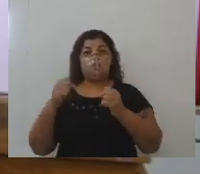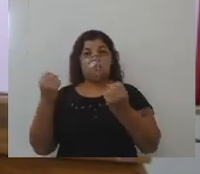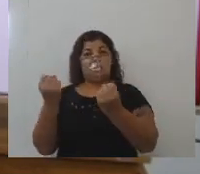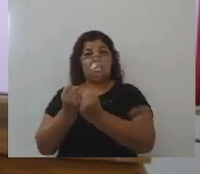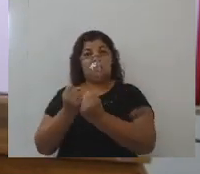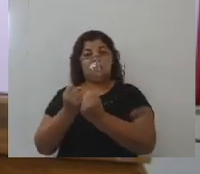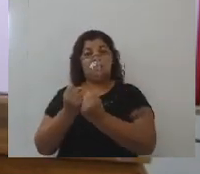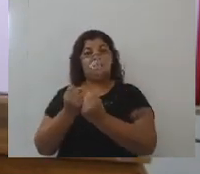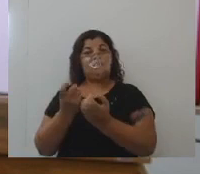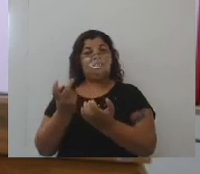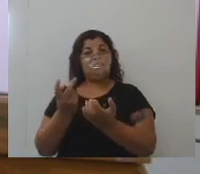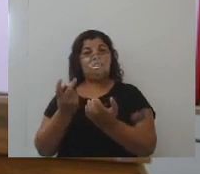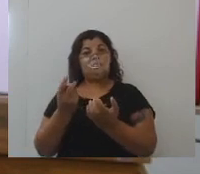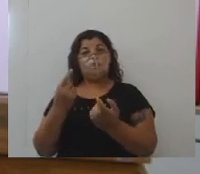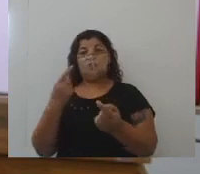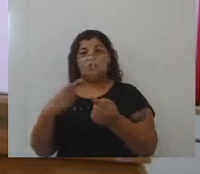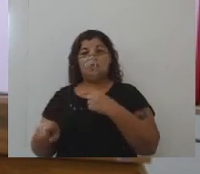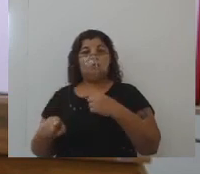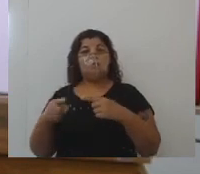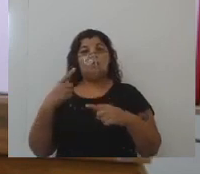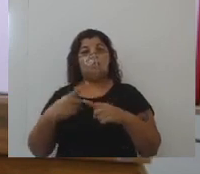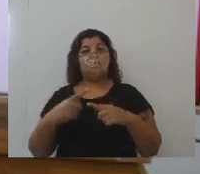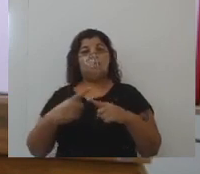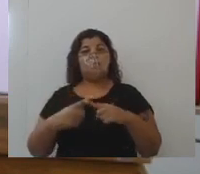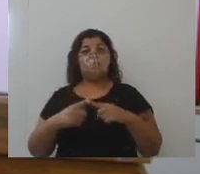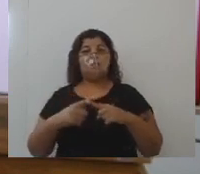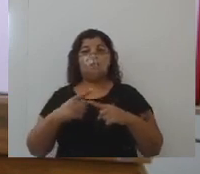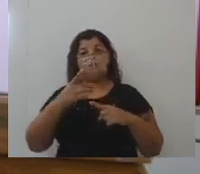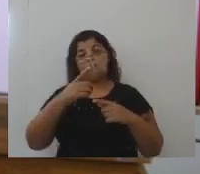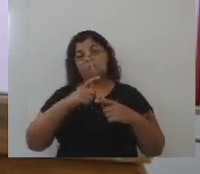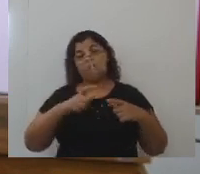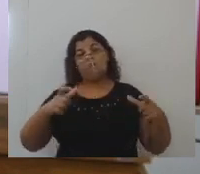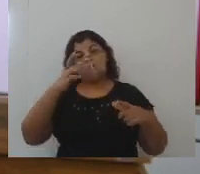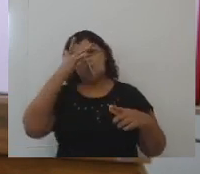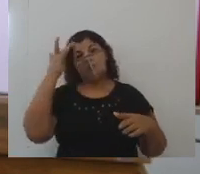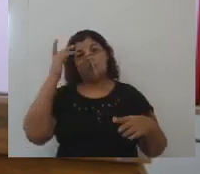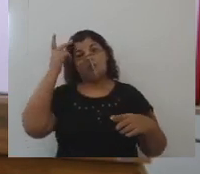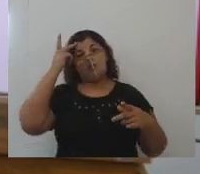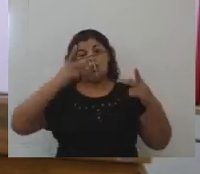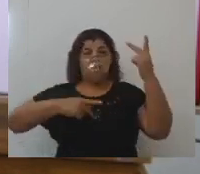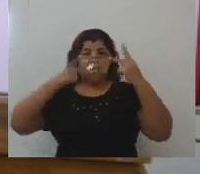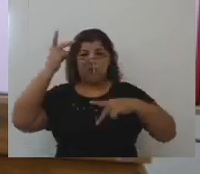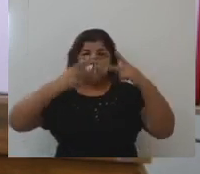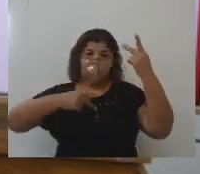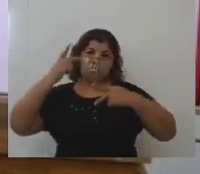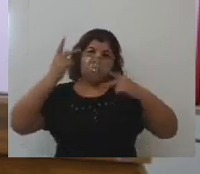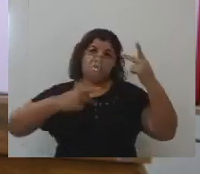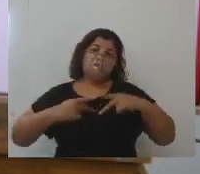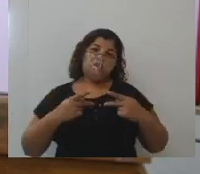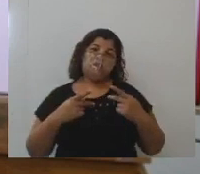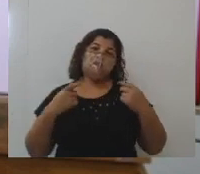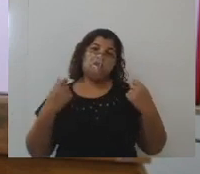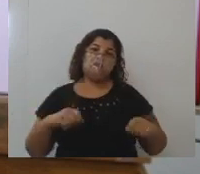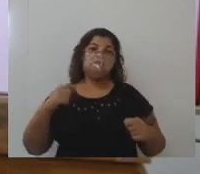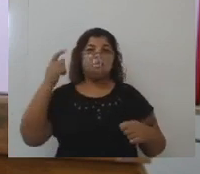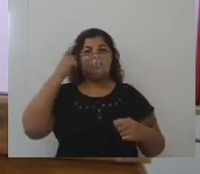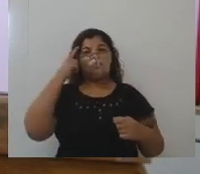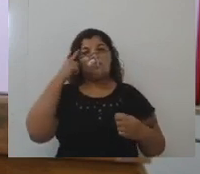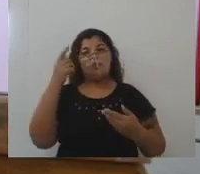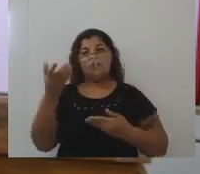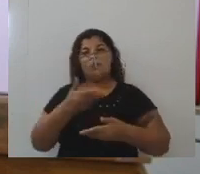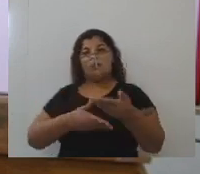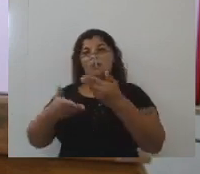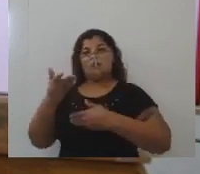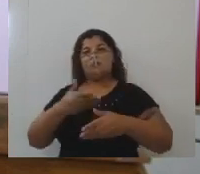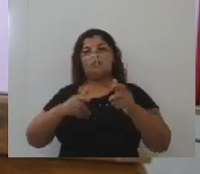dê certo é uma coisa chamada egoísmo. Então a gente precisa repensar a nossa relação com os seres humanos.